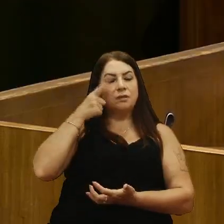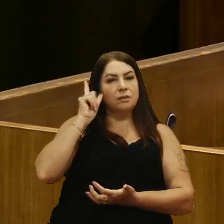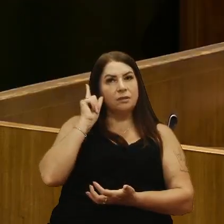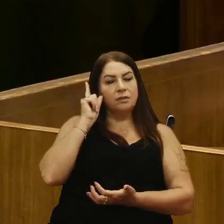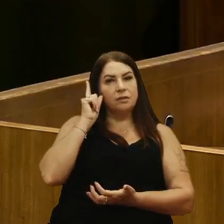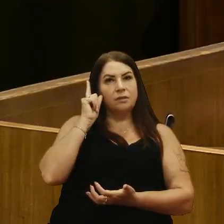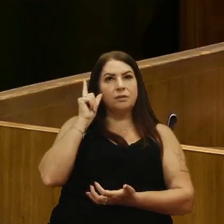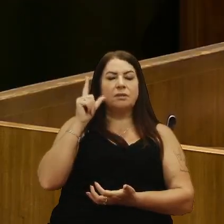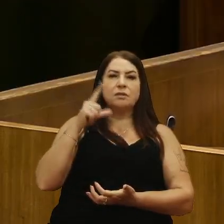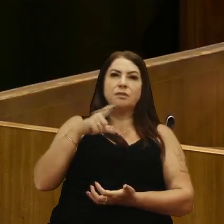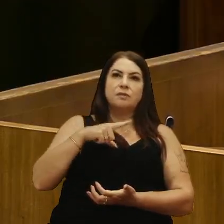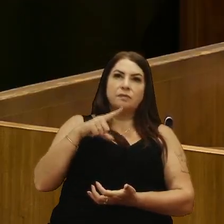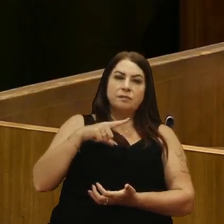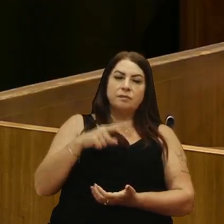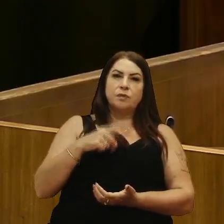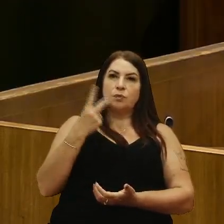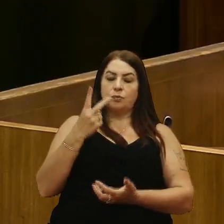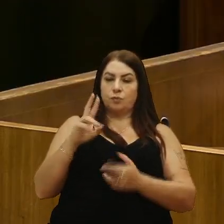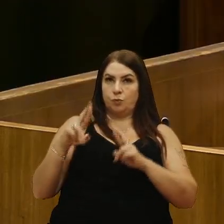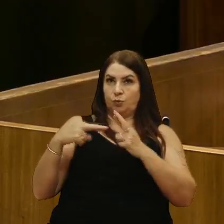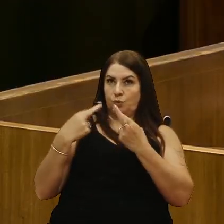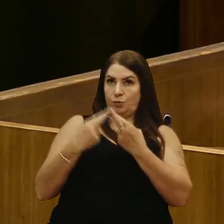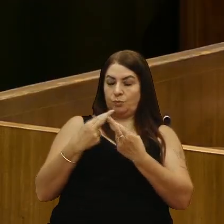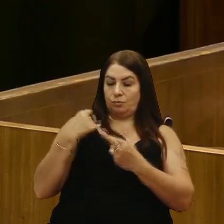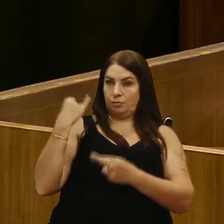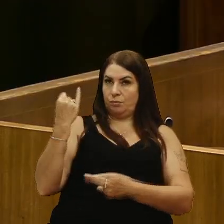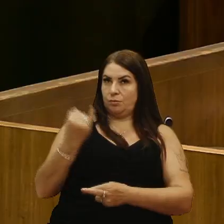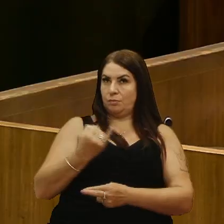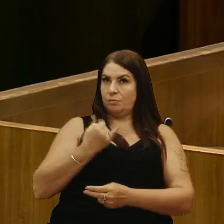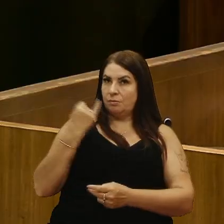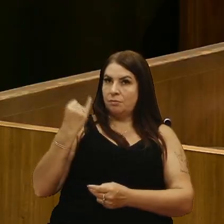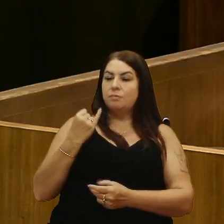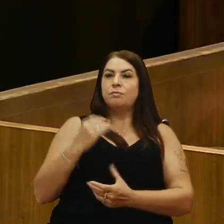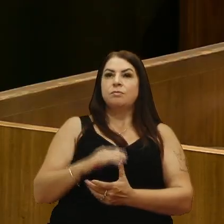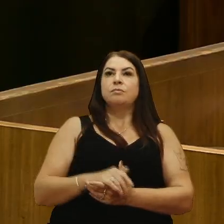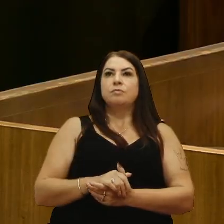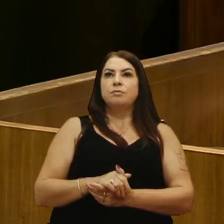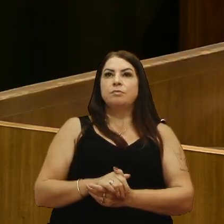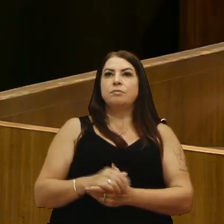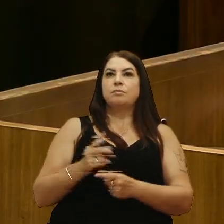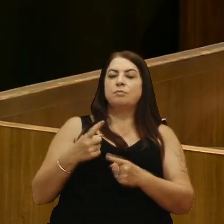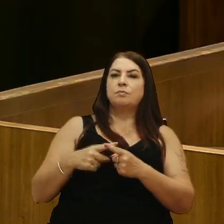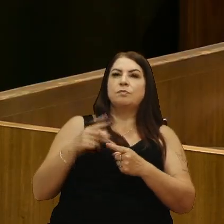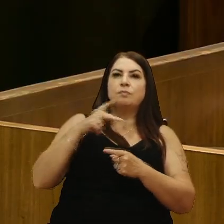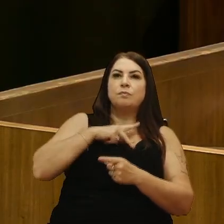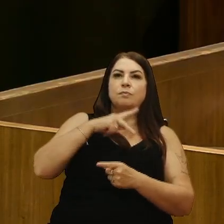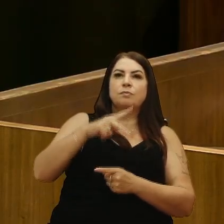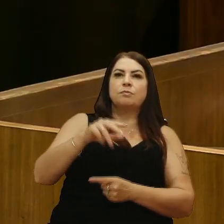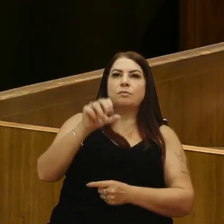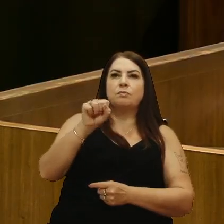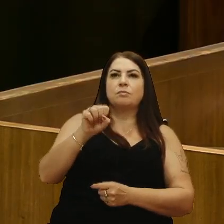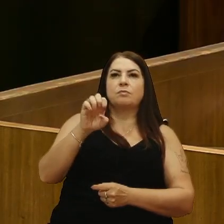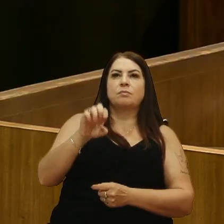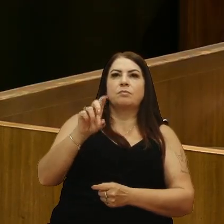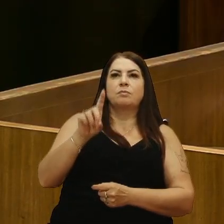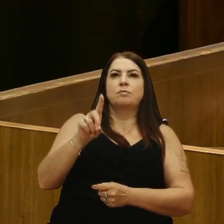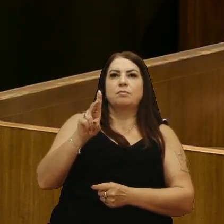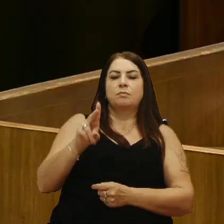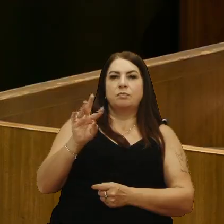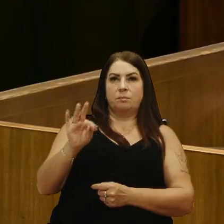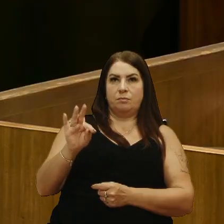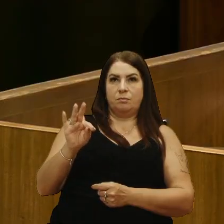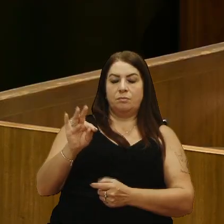eu tive duas reuniões muito importantes, até porque como presidente da SEDUT, nós